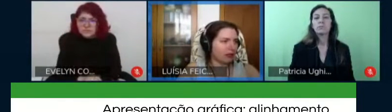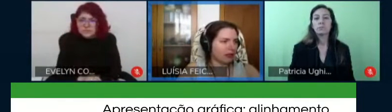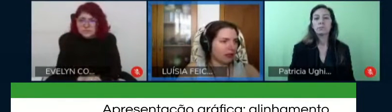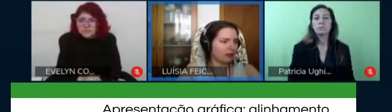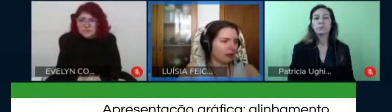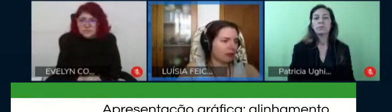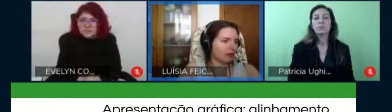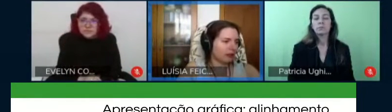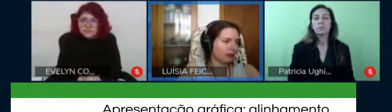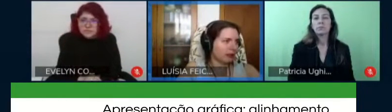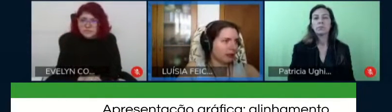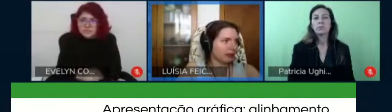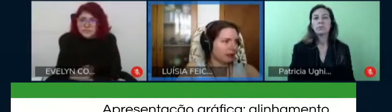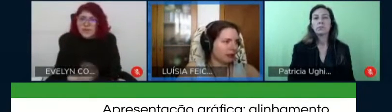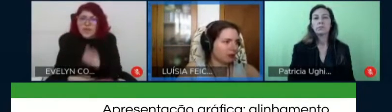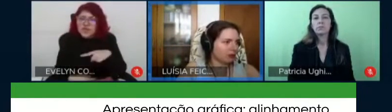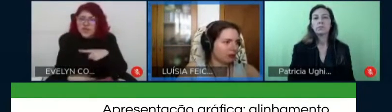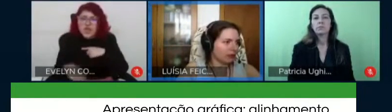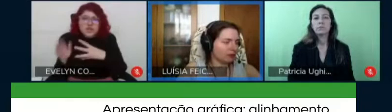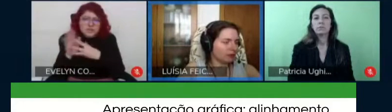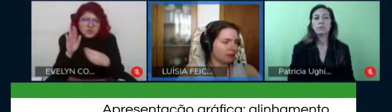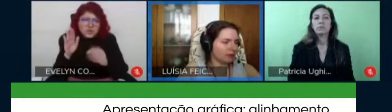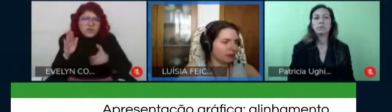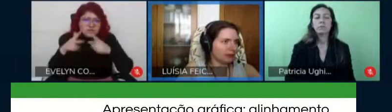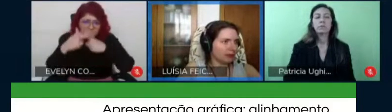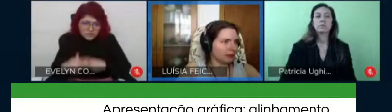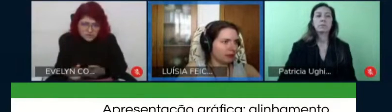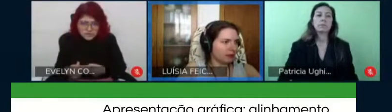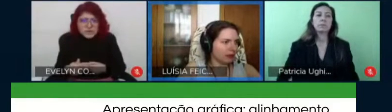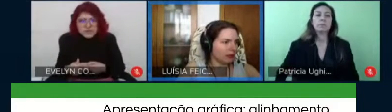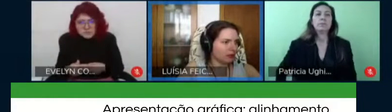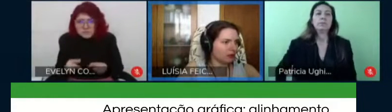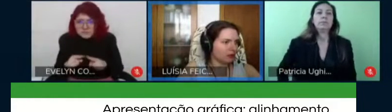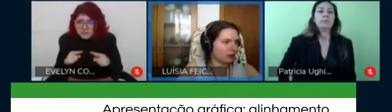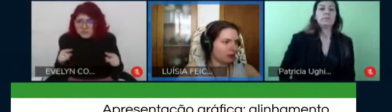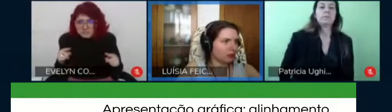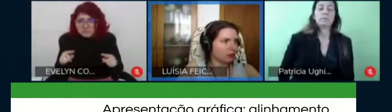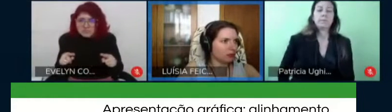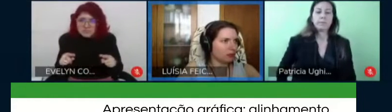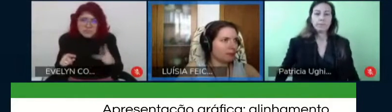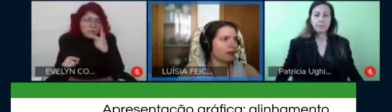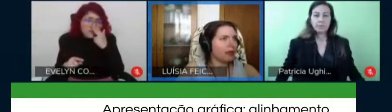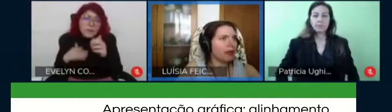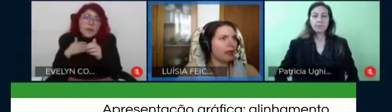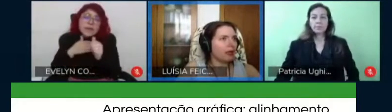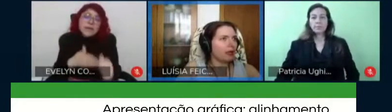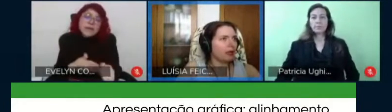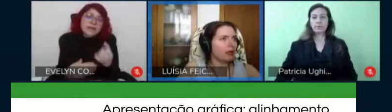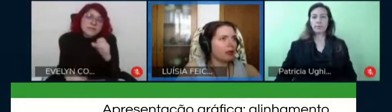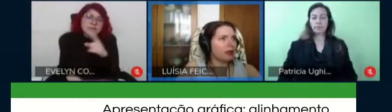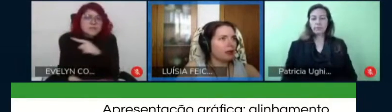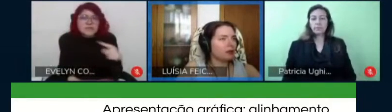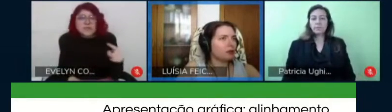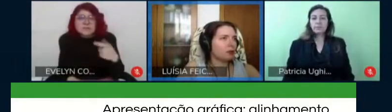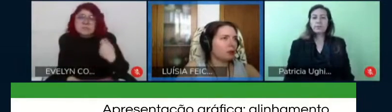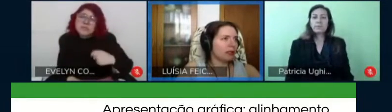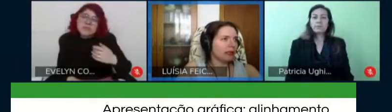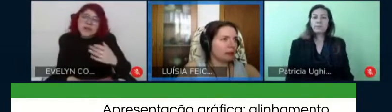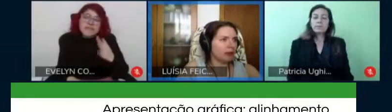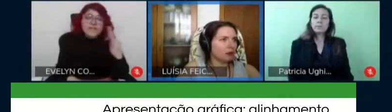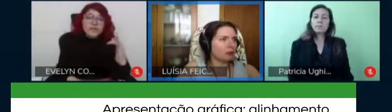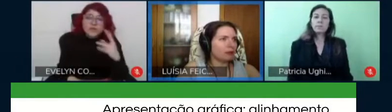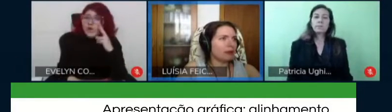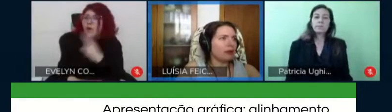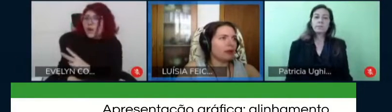que rever, e daí aqui tem o guia para vocês terem de consulta. E sobre